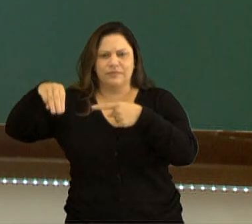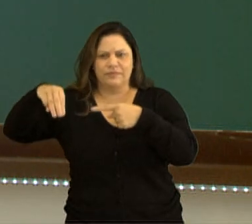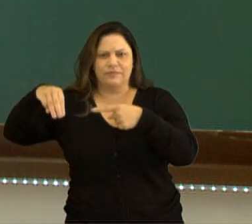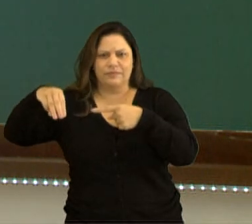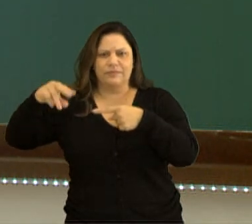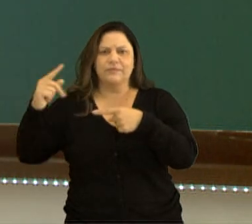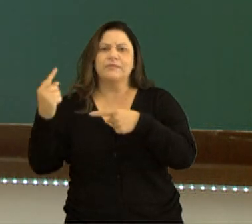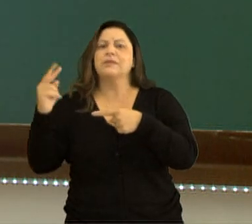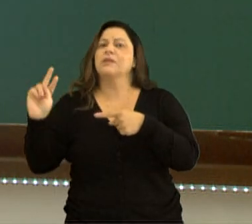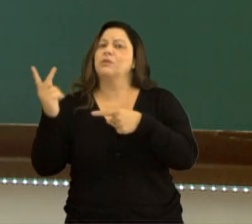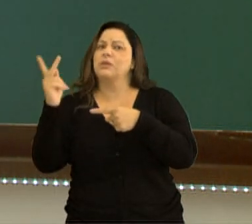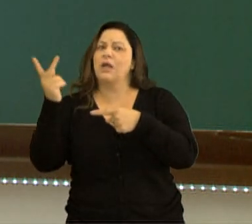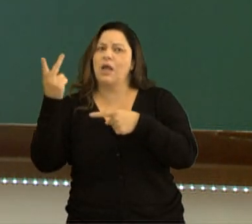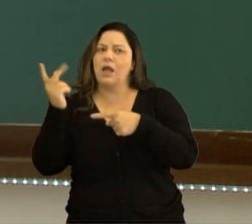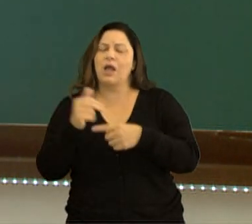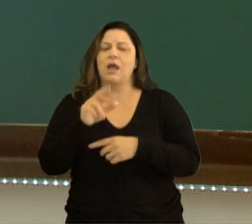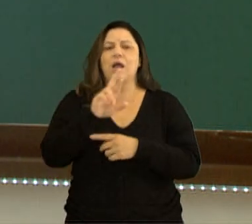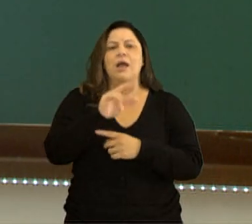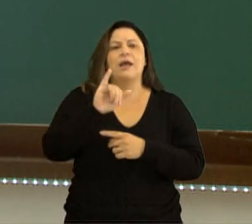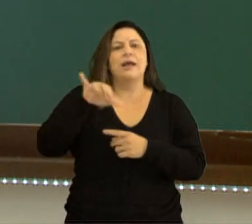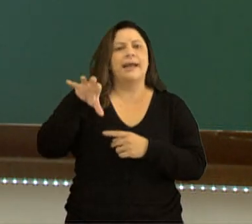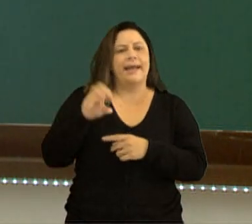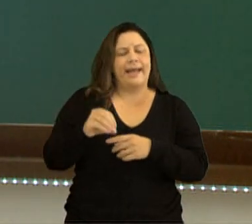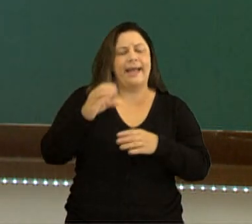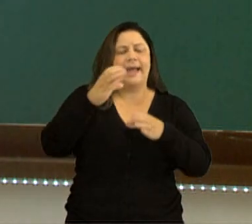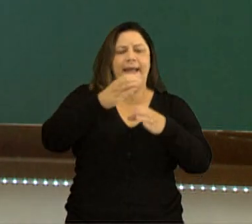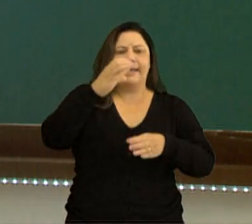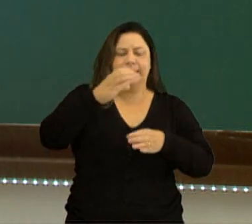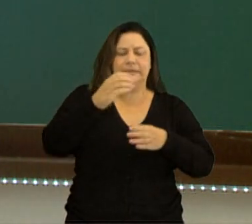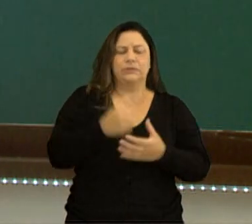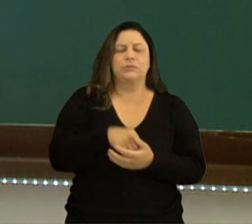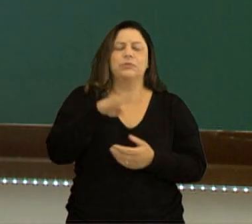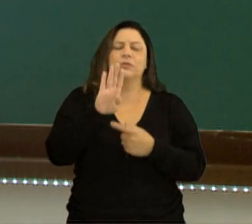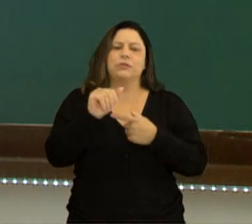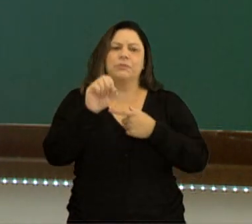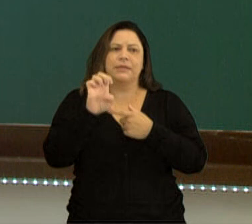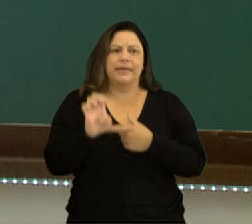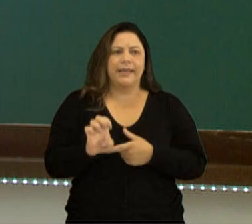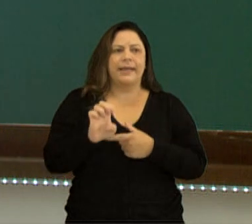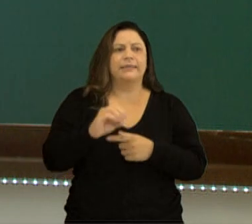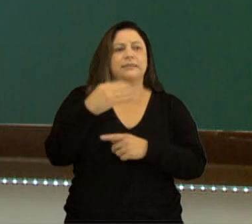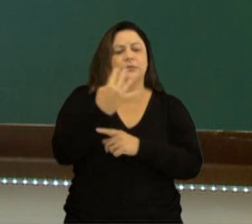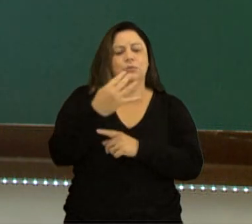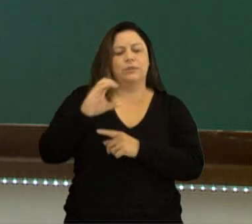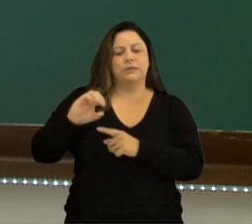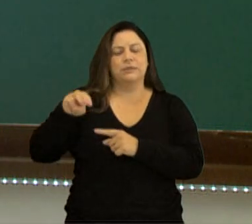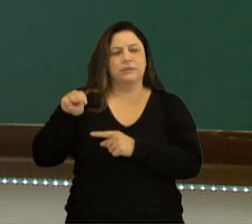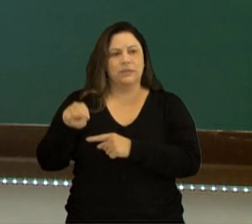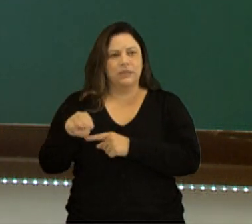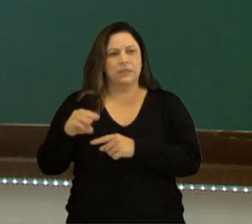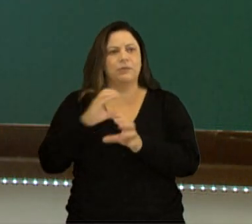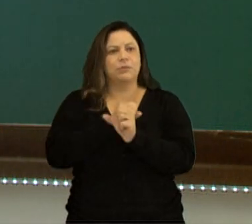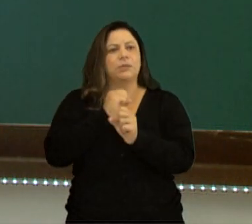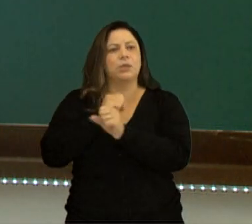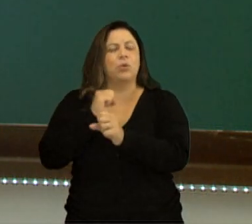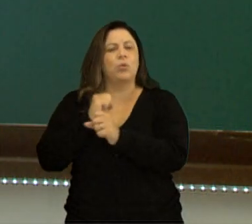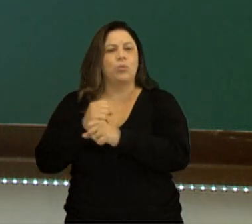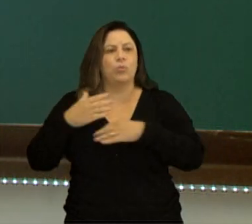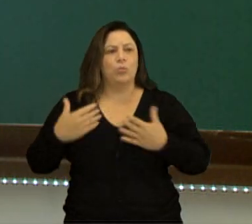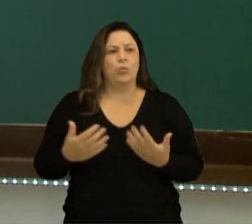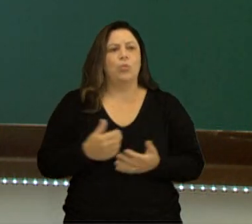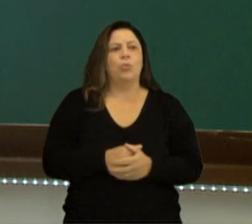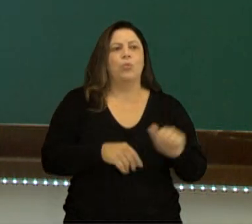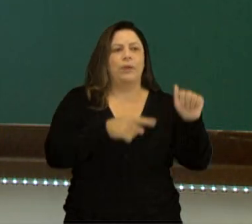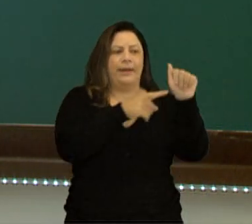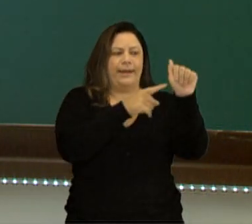altura e raio da base igual a 4 centímetros. Calcular. Qual é o valor da área da base, o valor da área